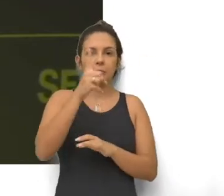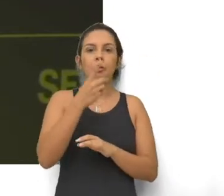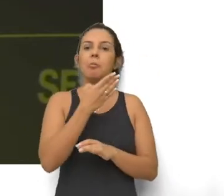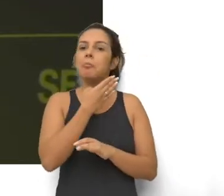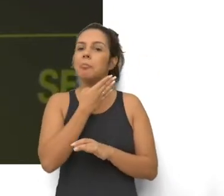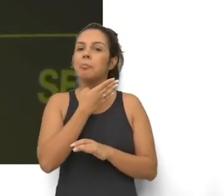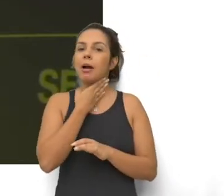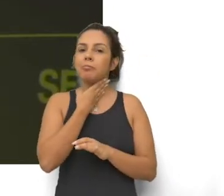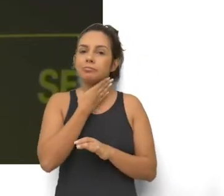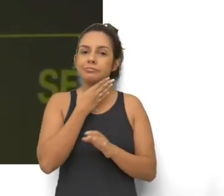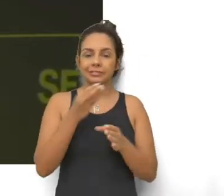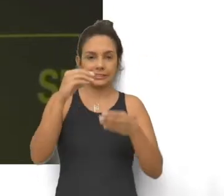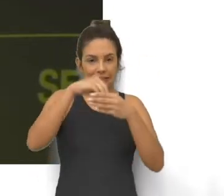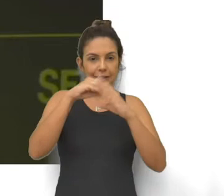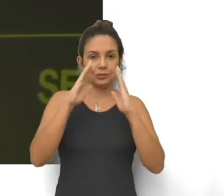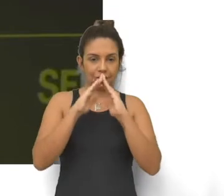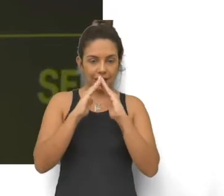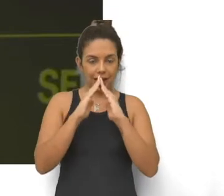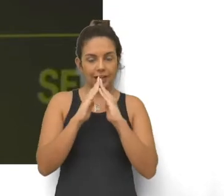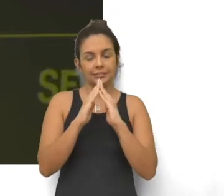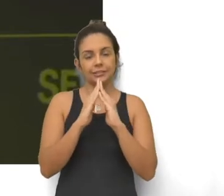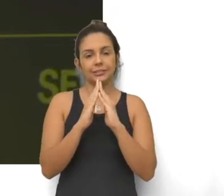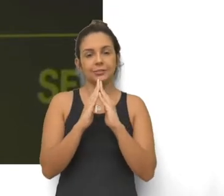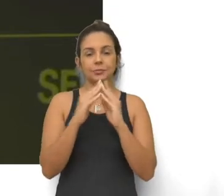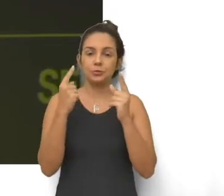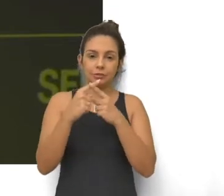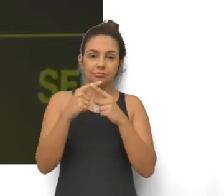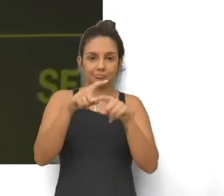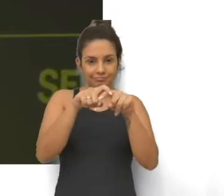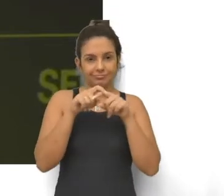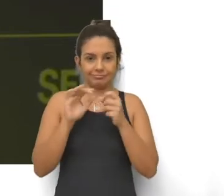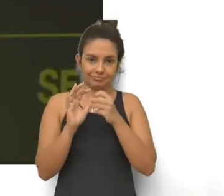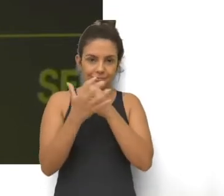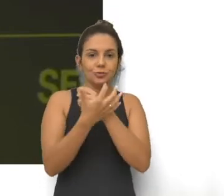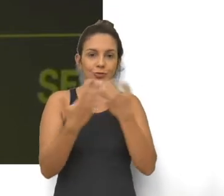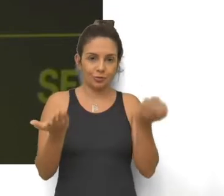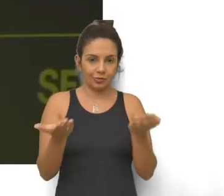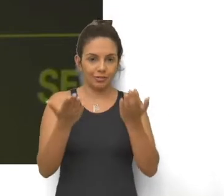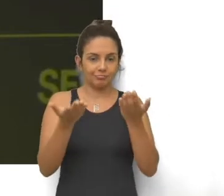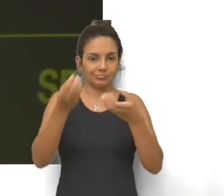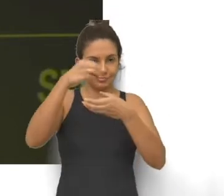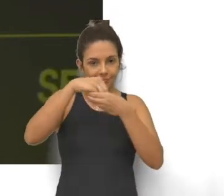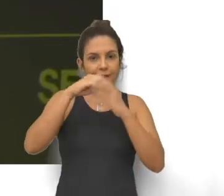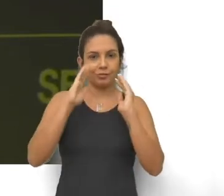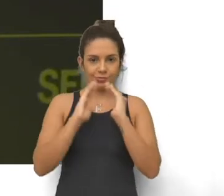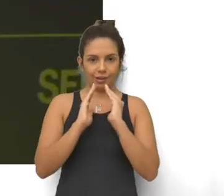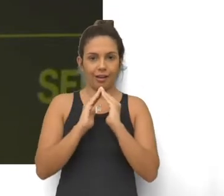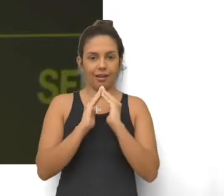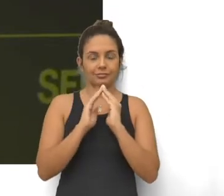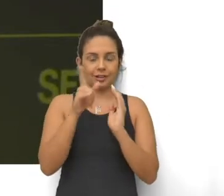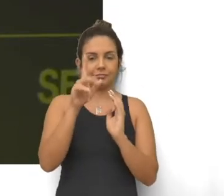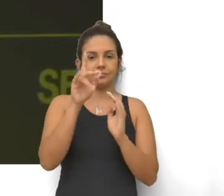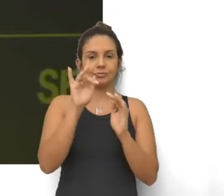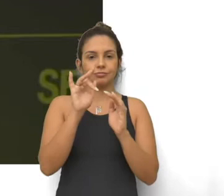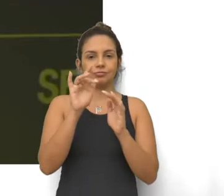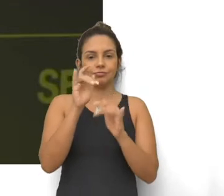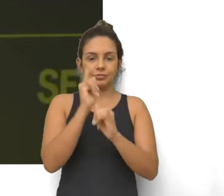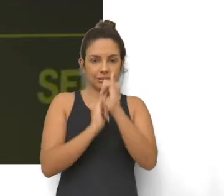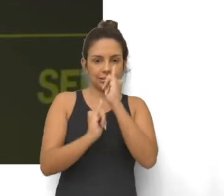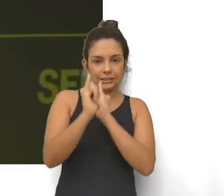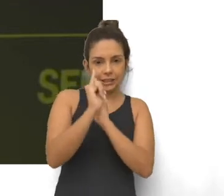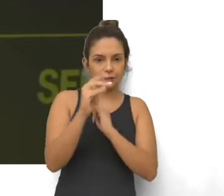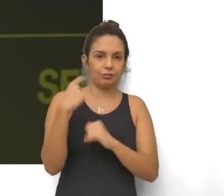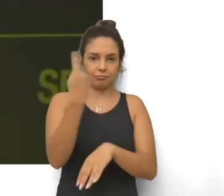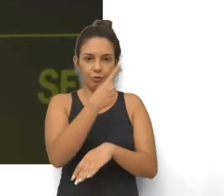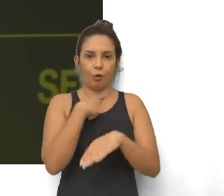Papo em Casa, essa forma na qual a pandemia nos lançou, essa forma digital na qual